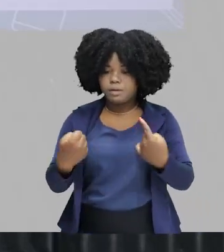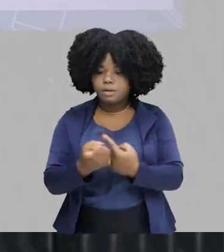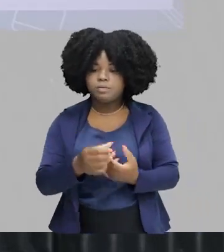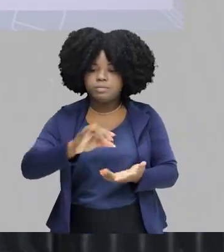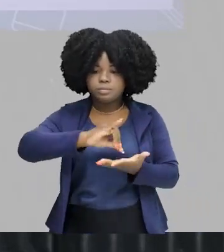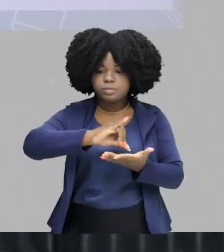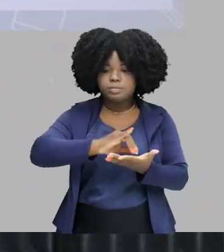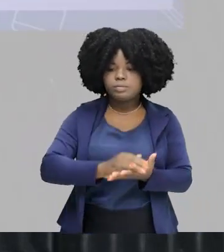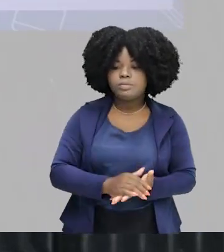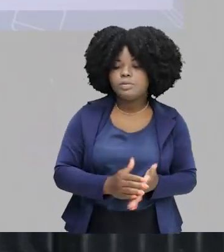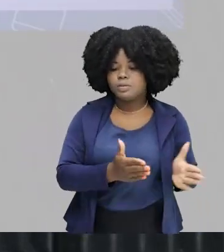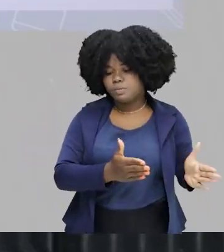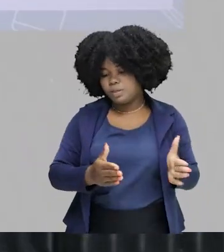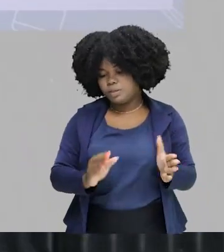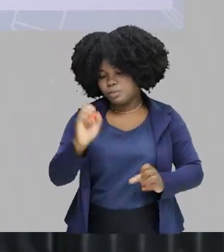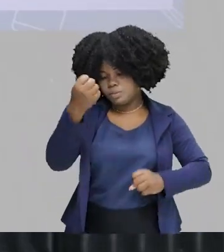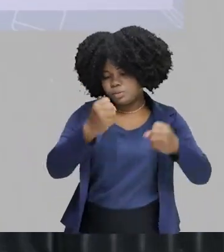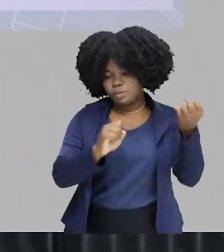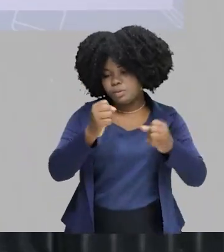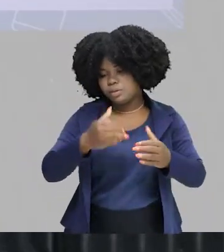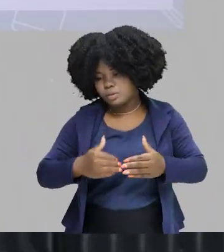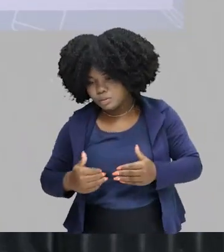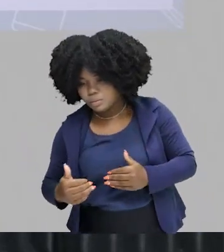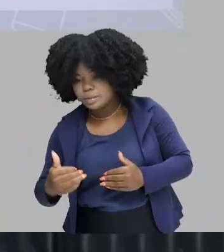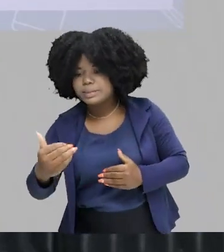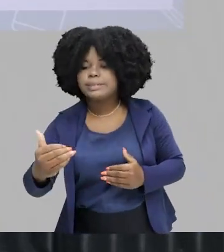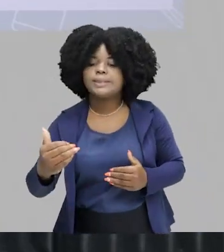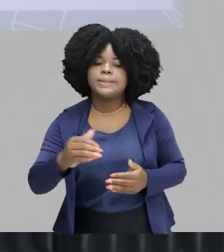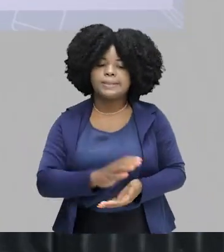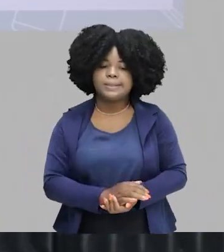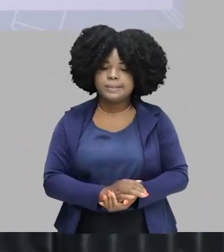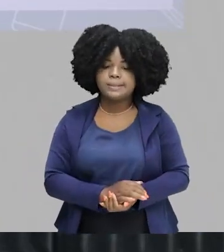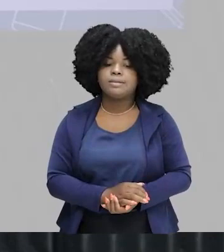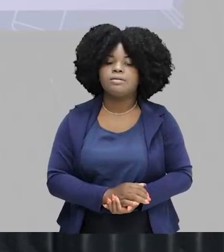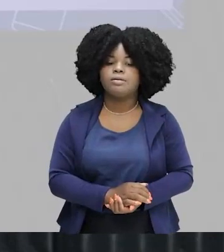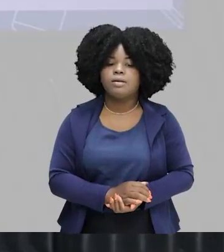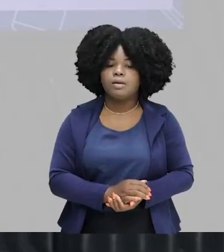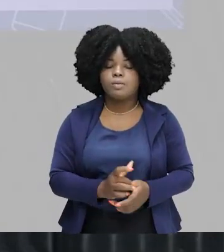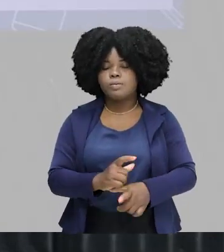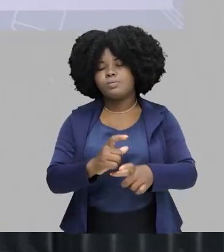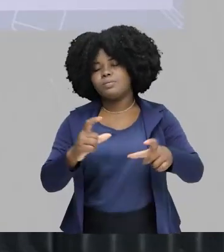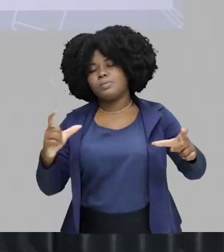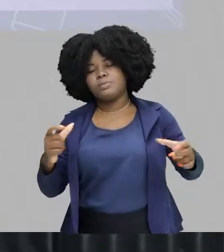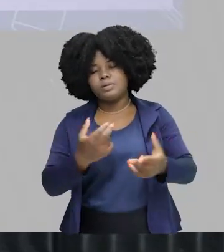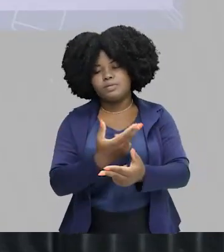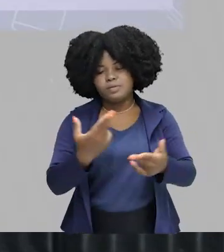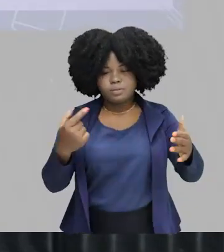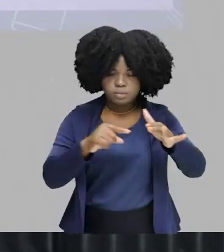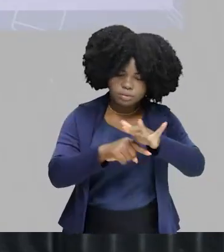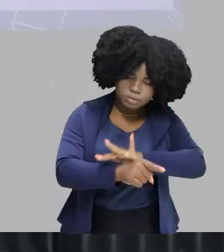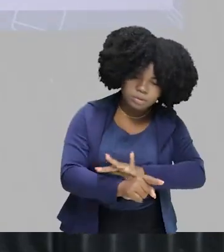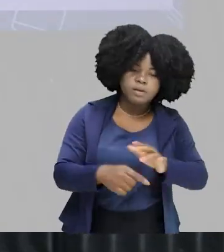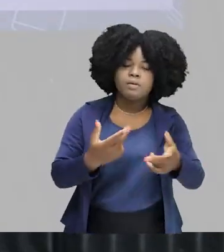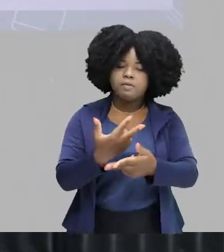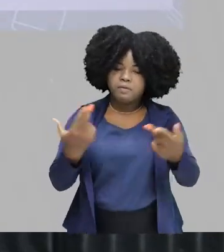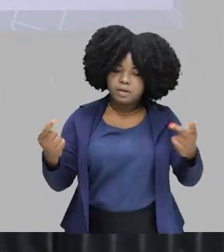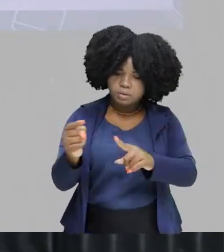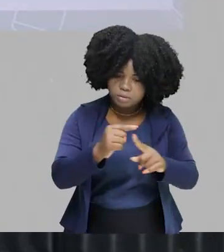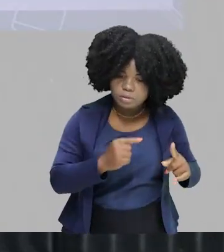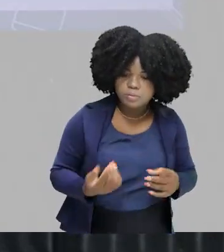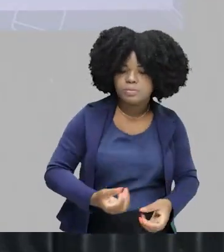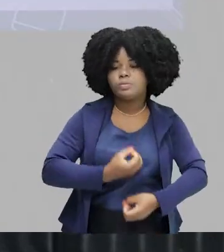período da indústria para frente, é diversificado, é muito amplo. Existem diversas atividades de produção,